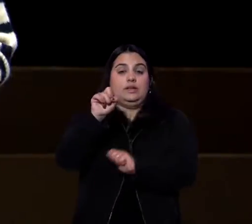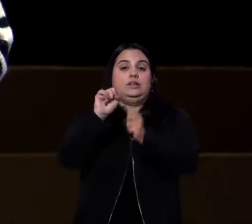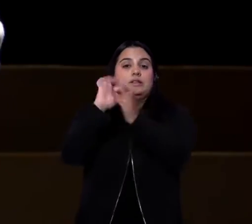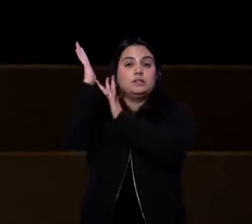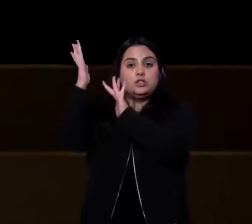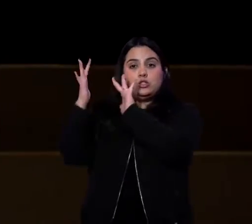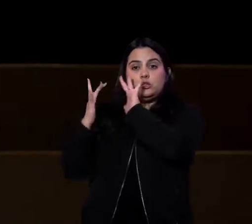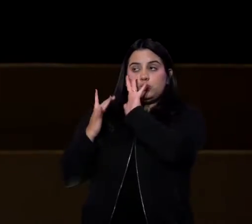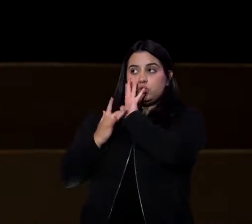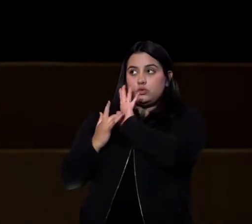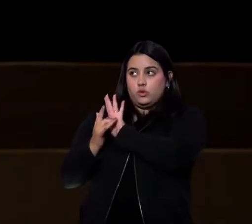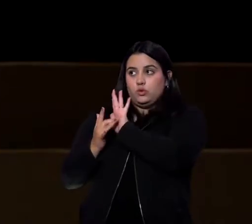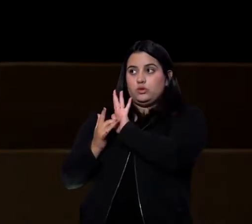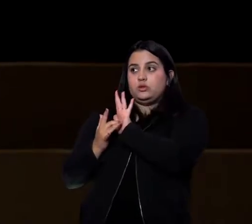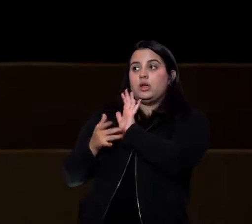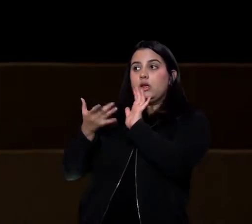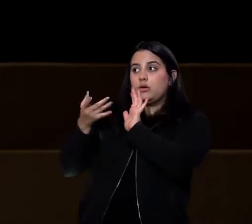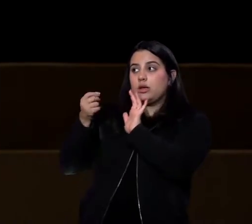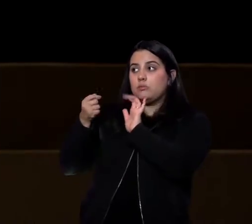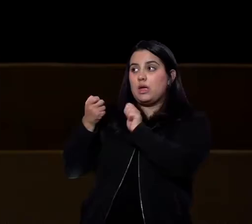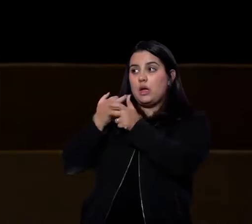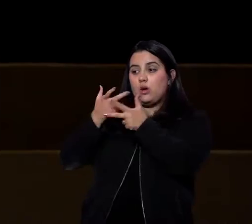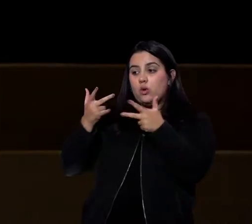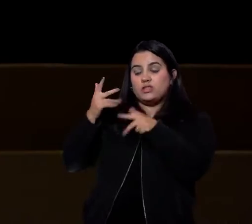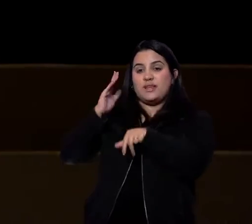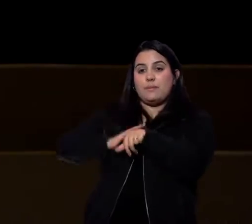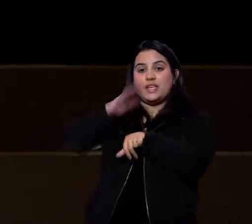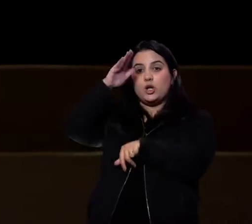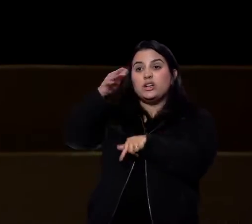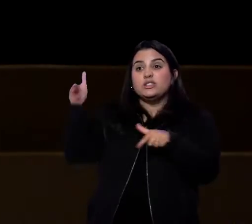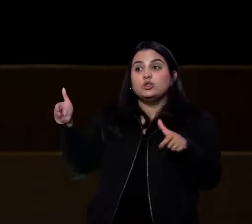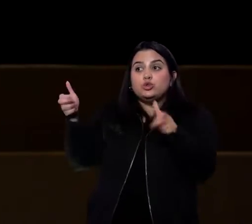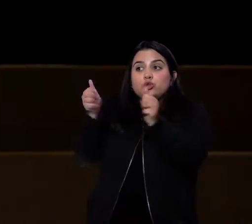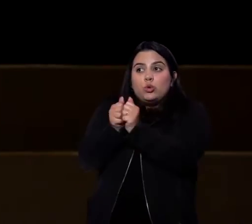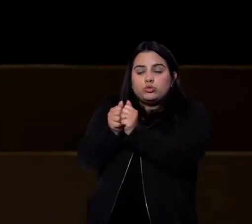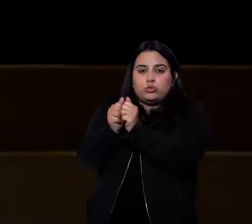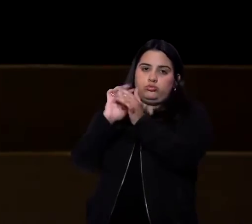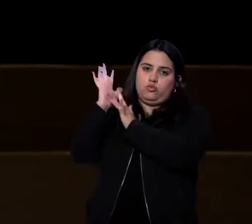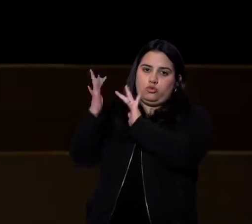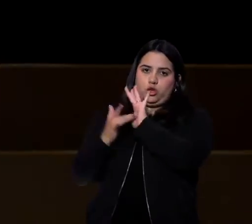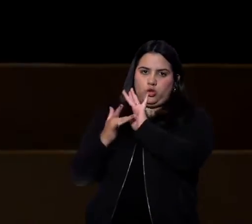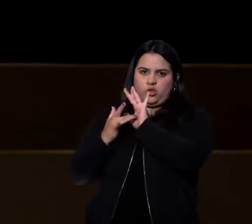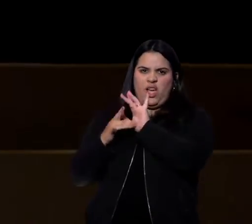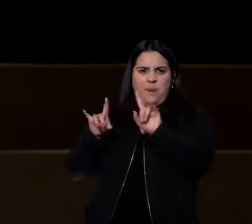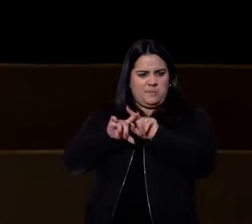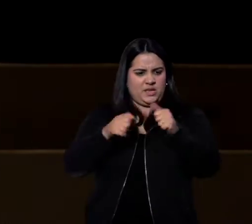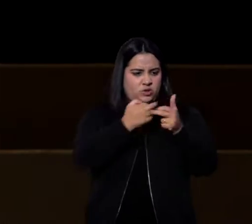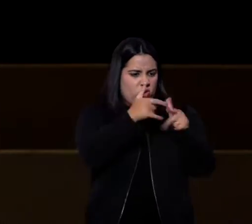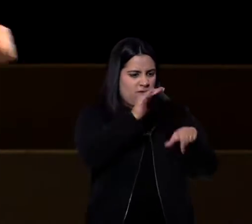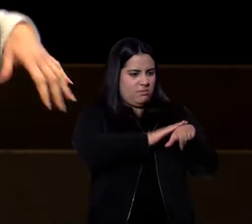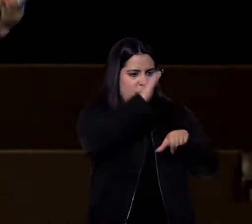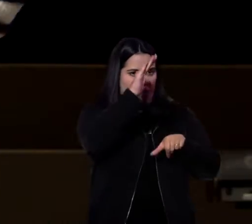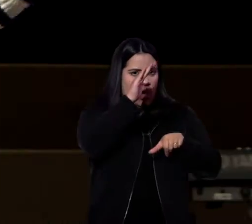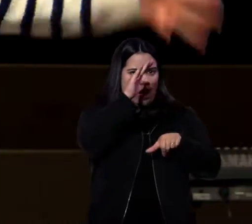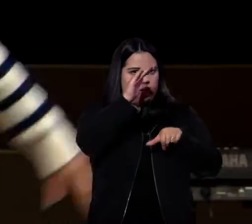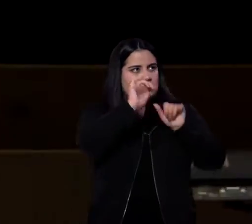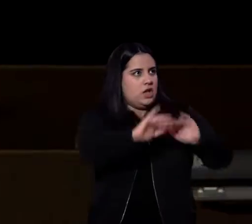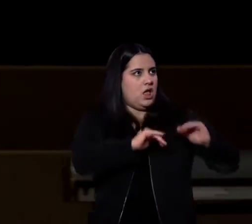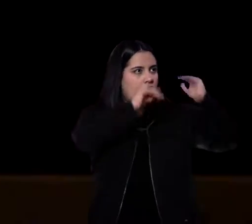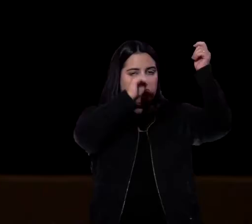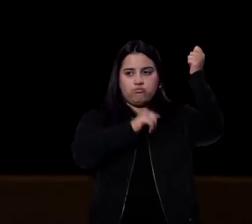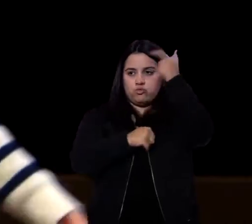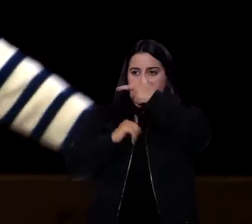viver coisas maiores com Ele, não maiores do que Ele. Às vezes a gente começa a